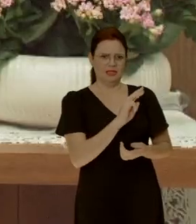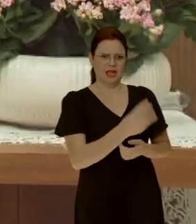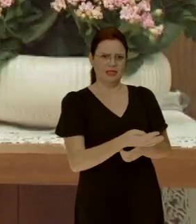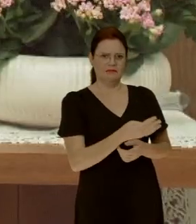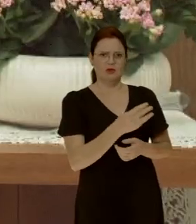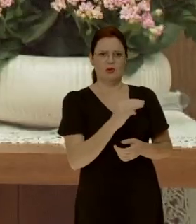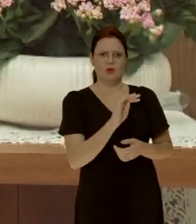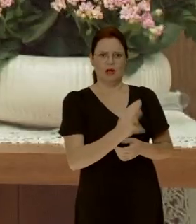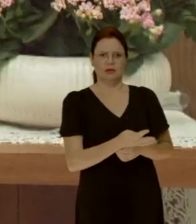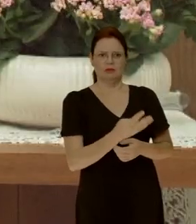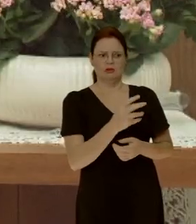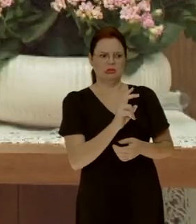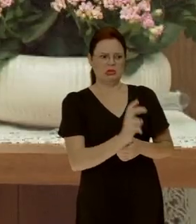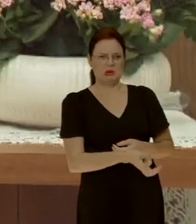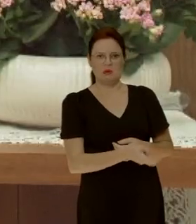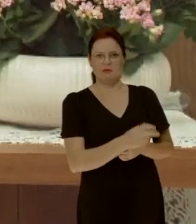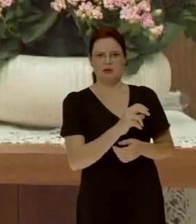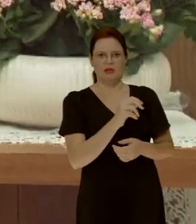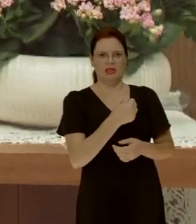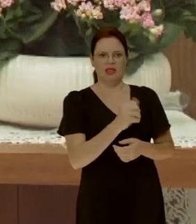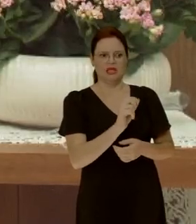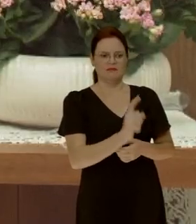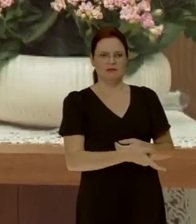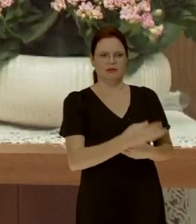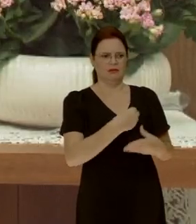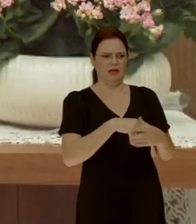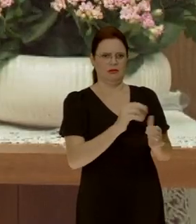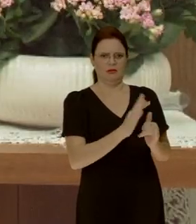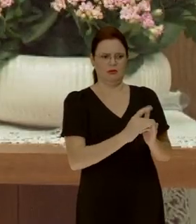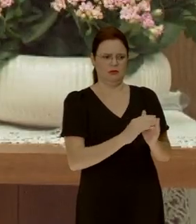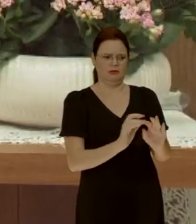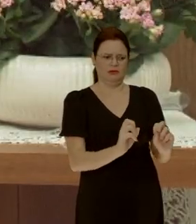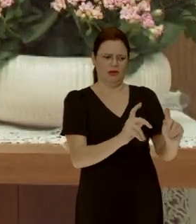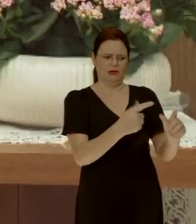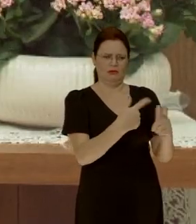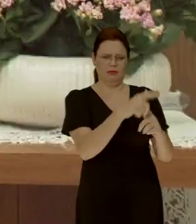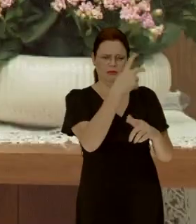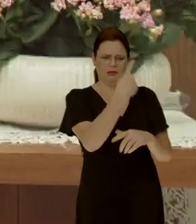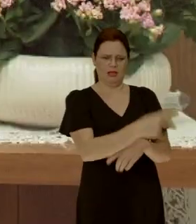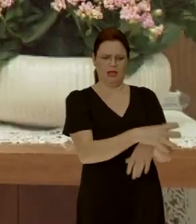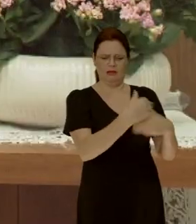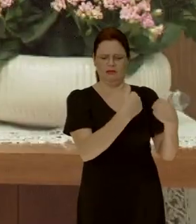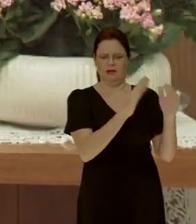que acompanham, 5 mil, 10 mil, 100 mil, quantos for, que eles recebem dinheiro.